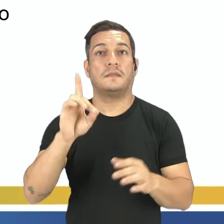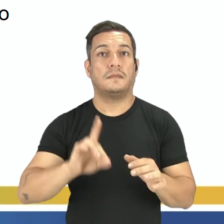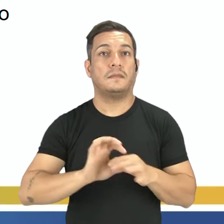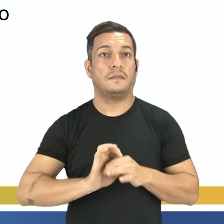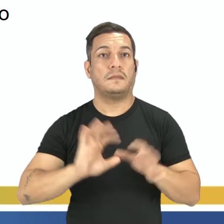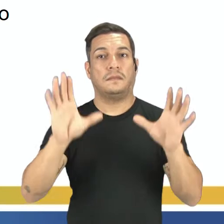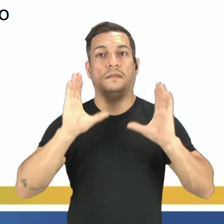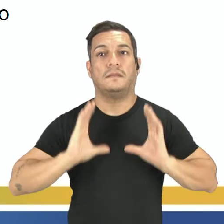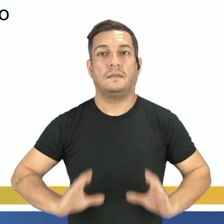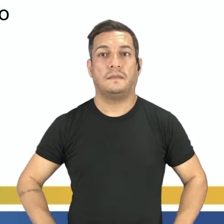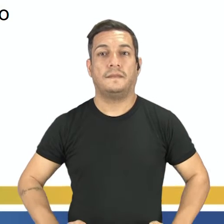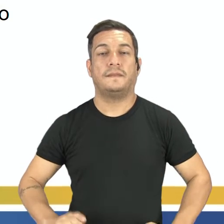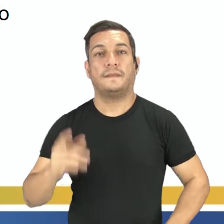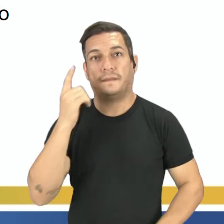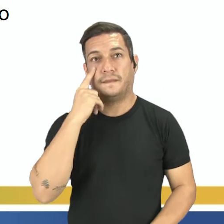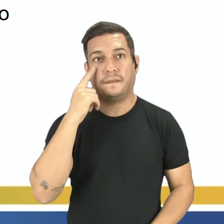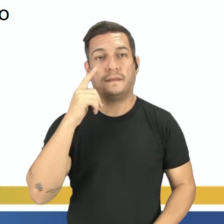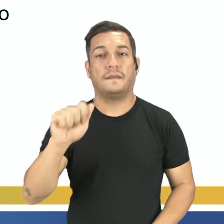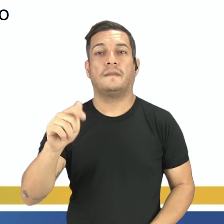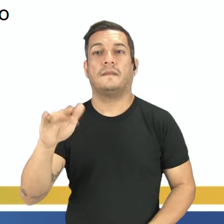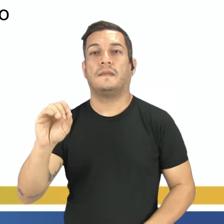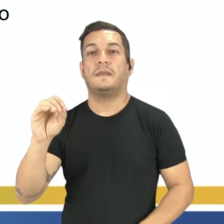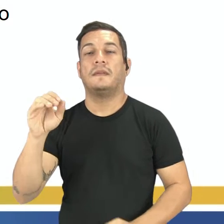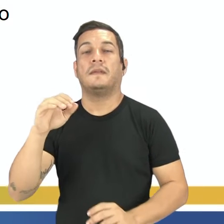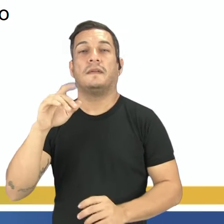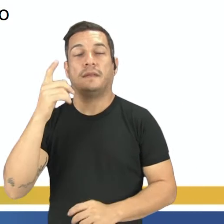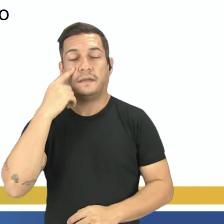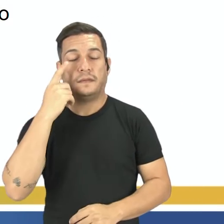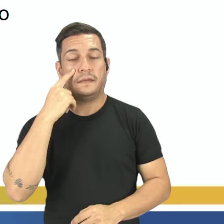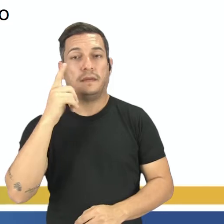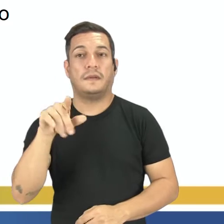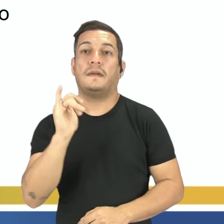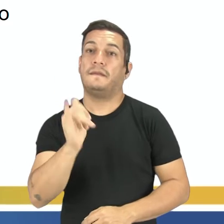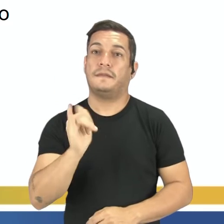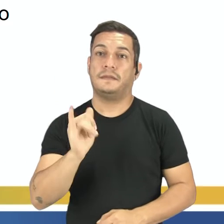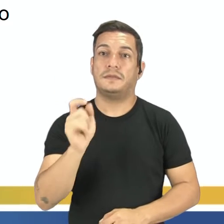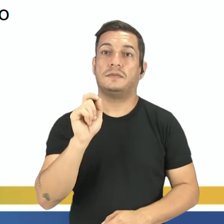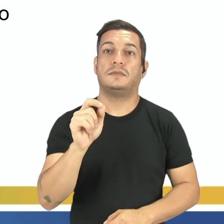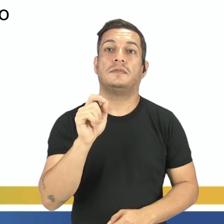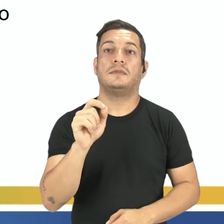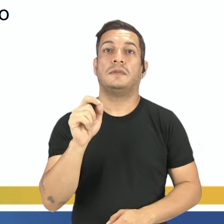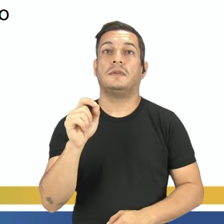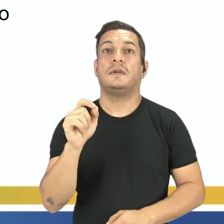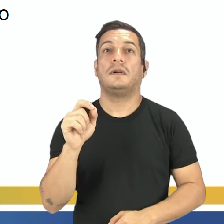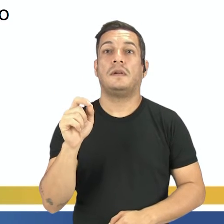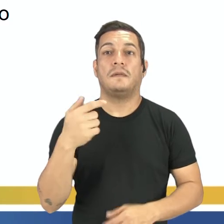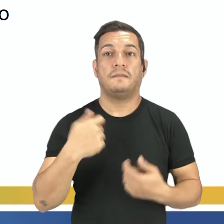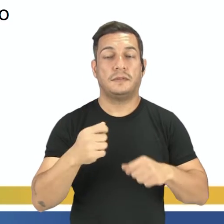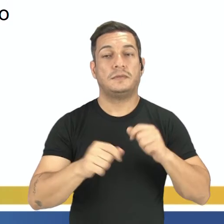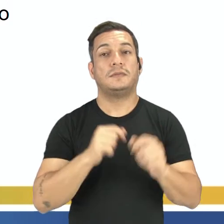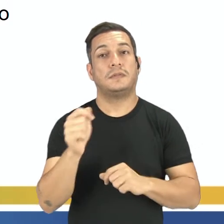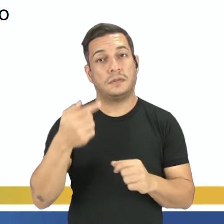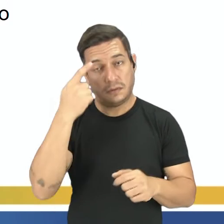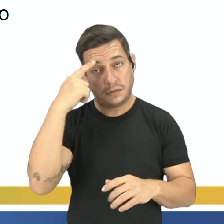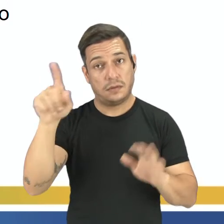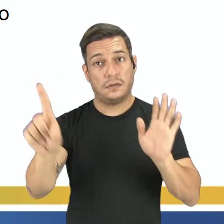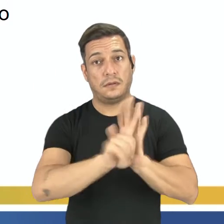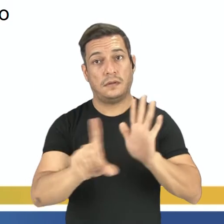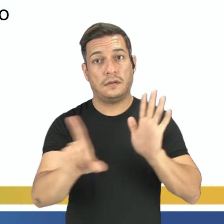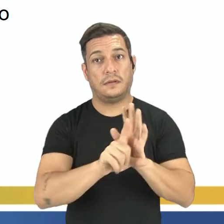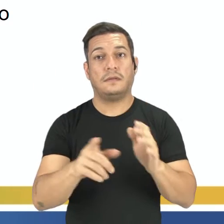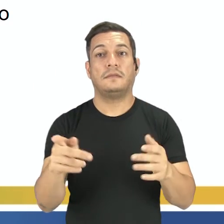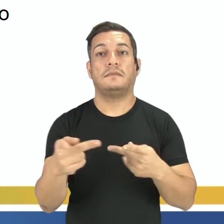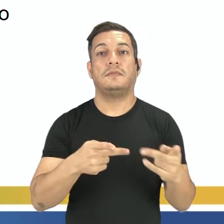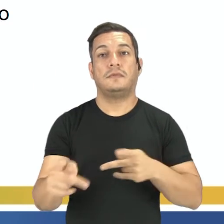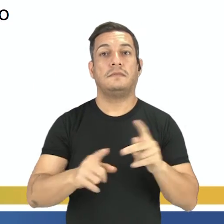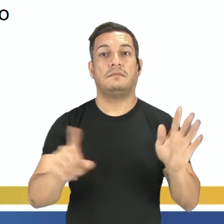livre-arbítrio do cidadão. Olha como a ação está bem delimitada, gente. Então essa ação precisa estar muito bem clara. É preciso que se crie leis, projetos